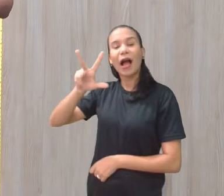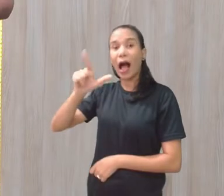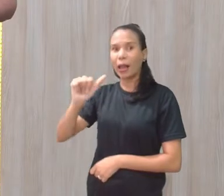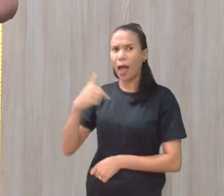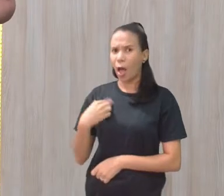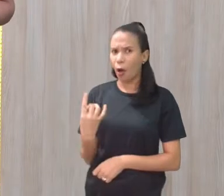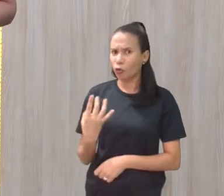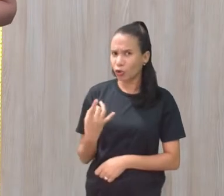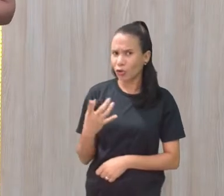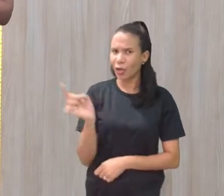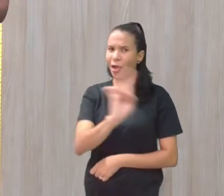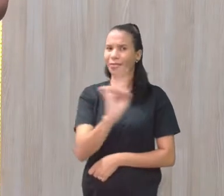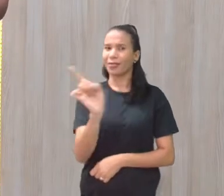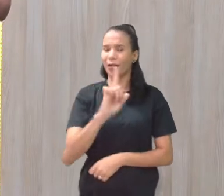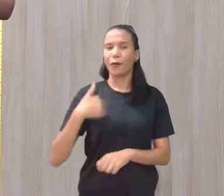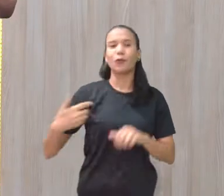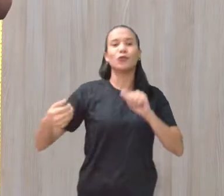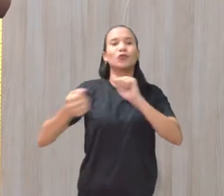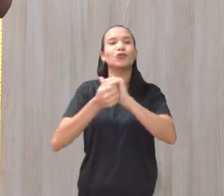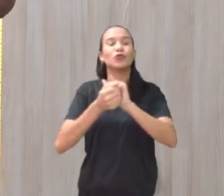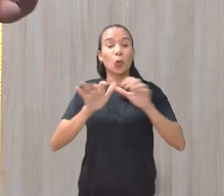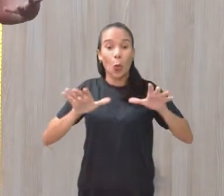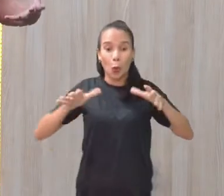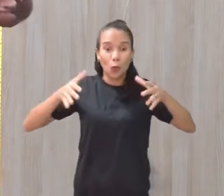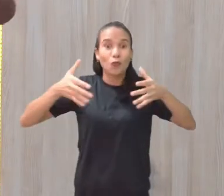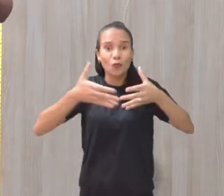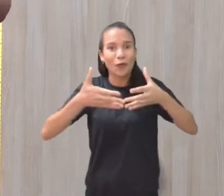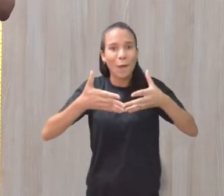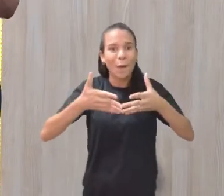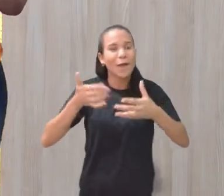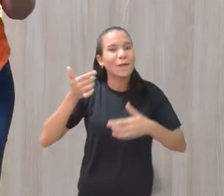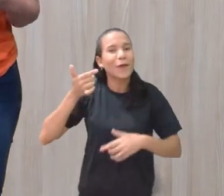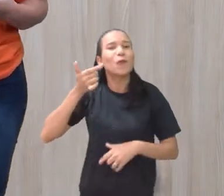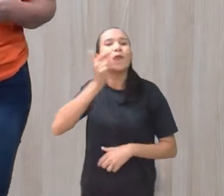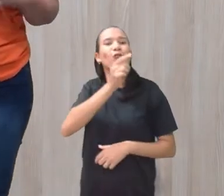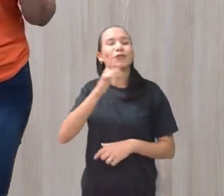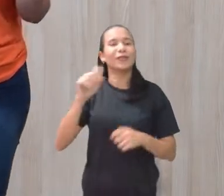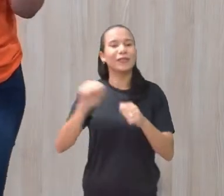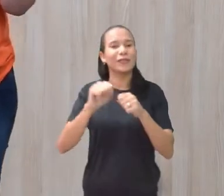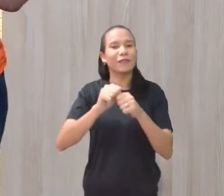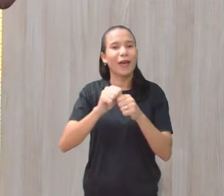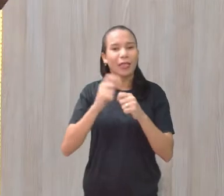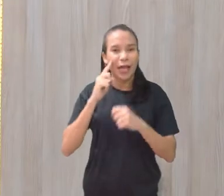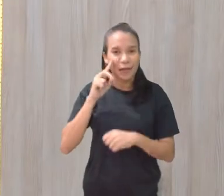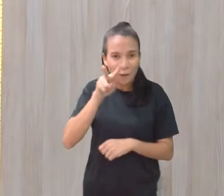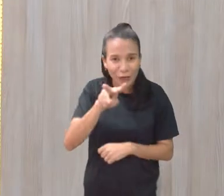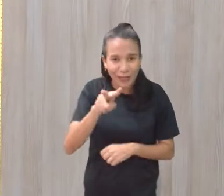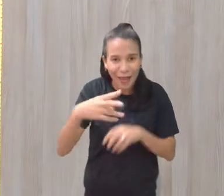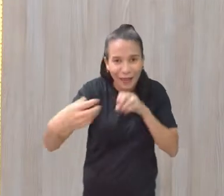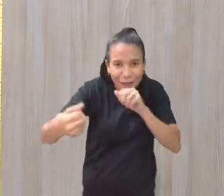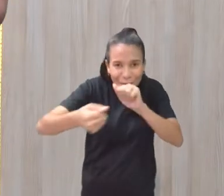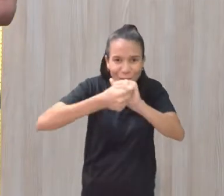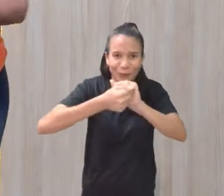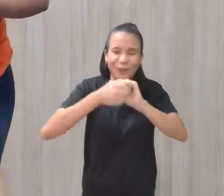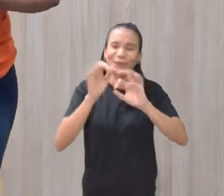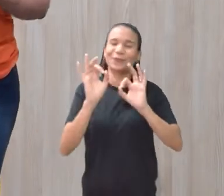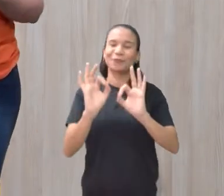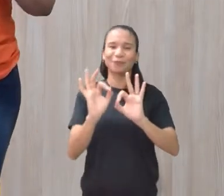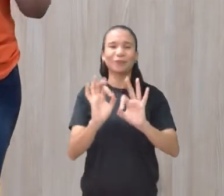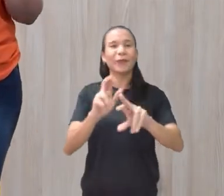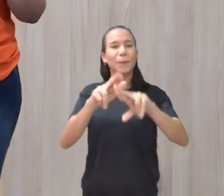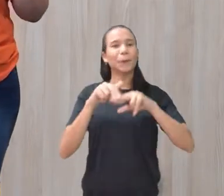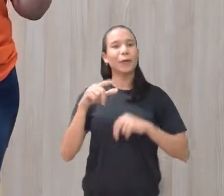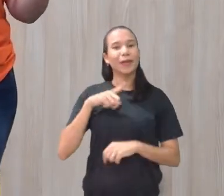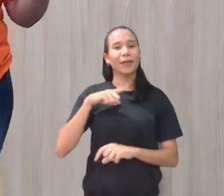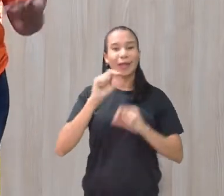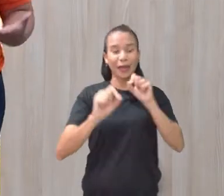estou sozinha, estou aqui com a equipe para que a gente consiga chegar bem pertinho de você. Então, estou